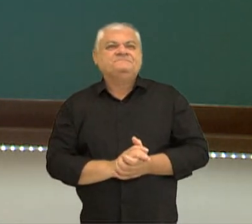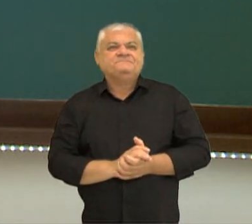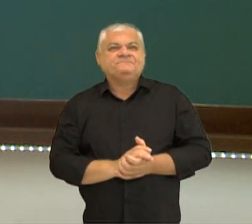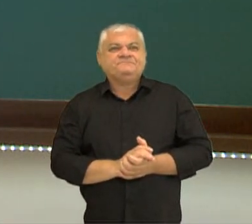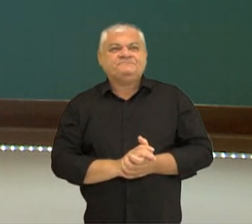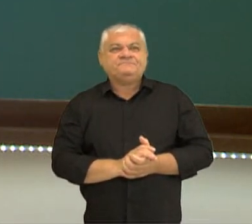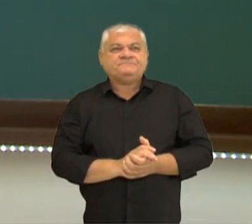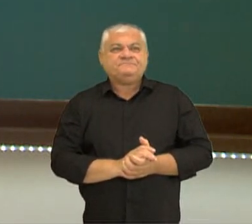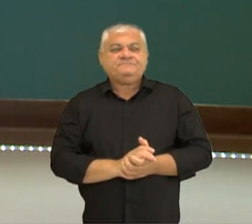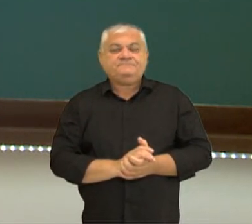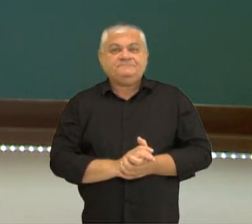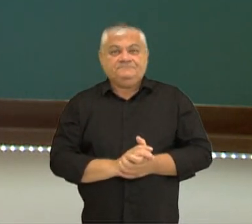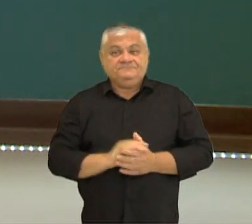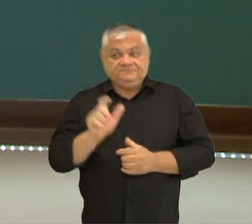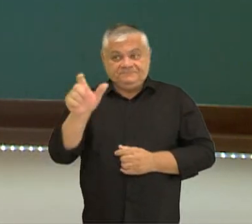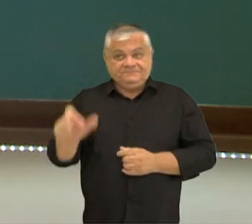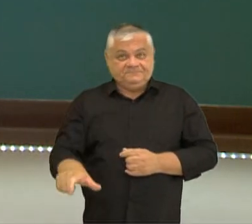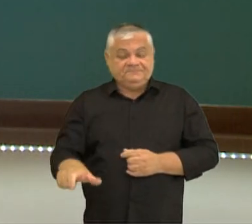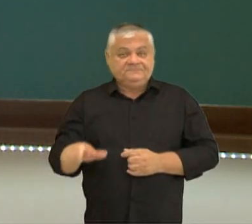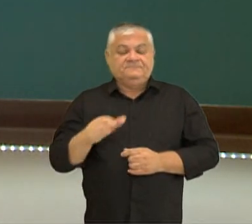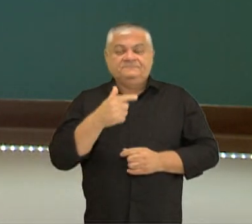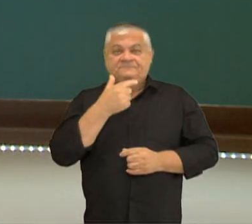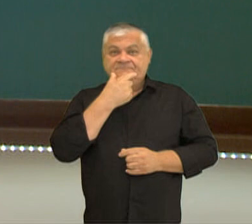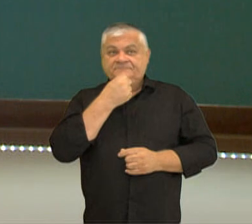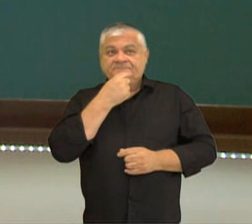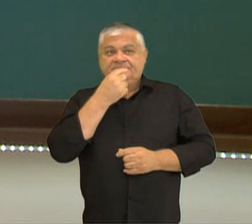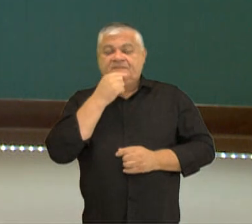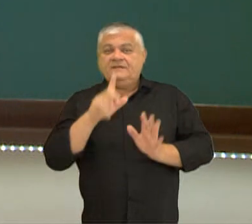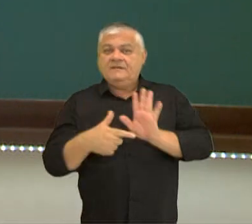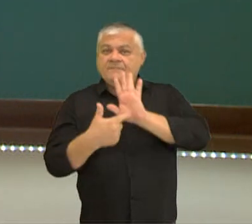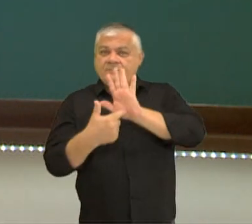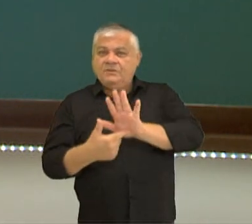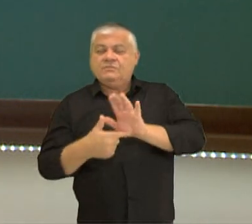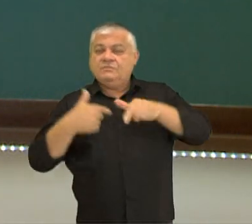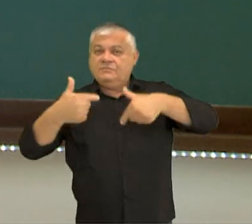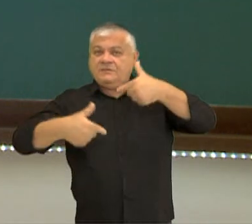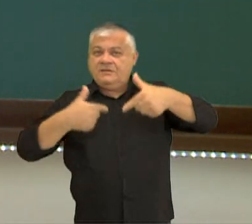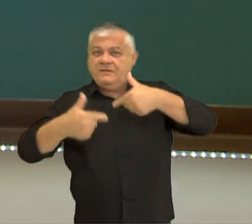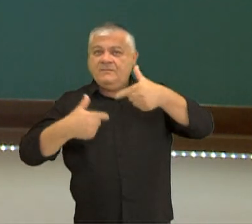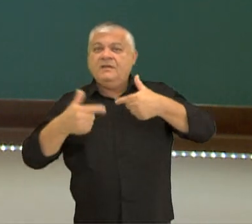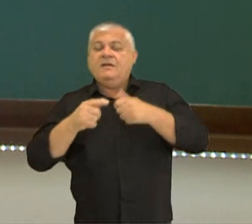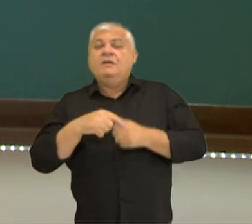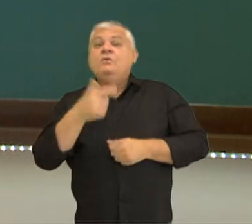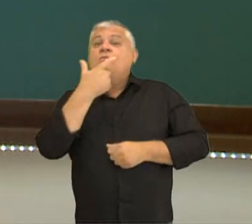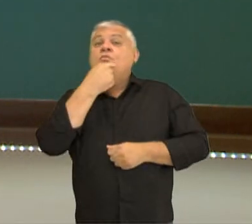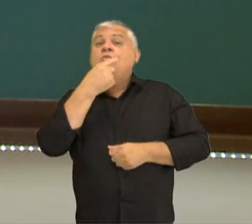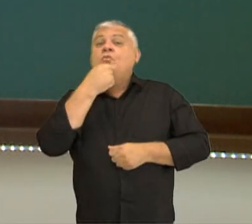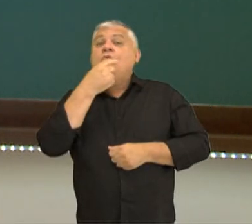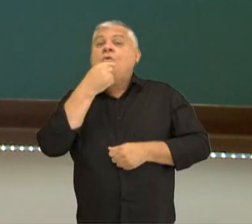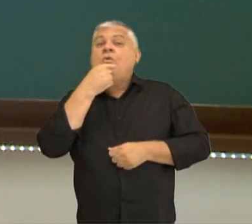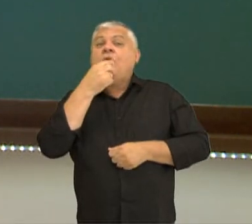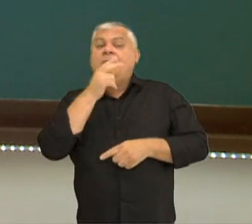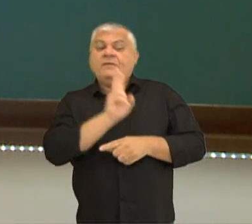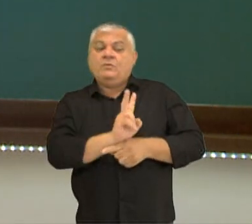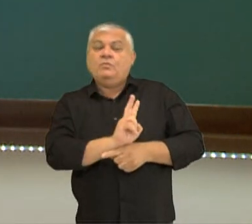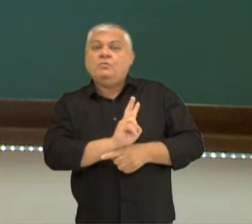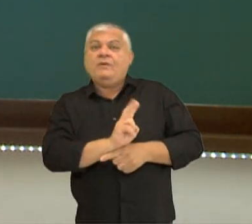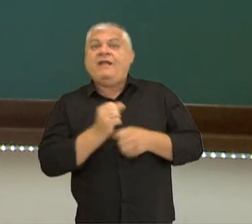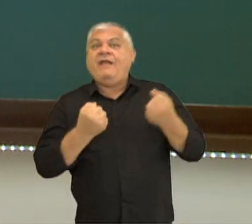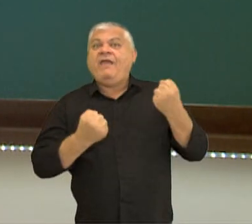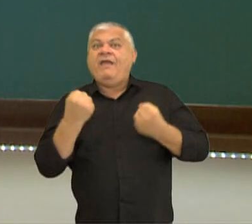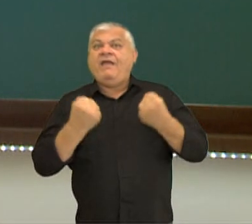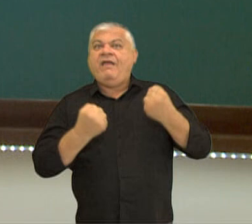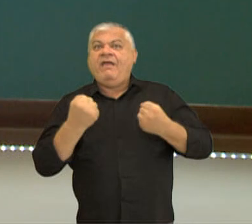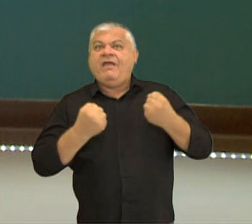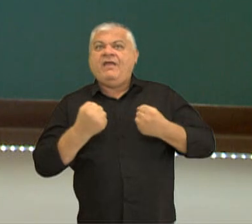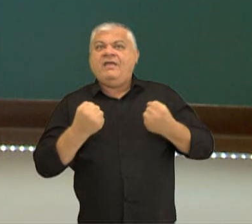Então, o artista Grego aqui produzindo uma das suas obras, né, aqui para um colecionador de carros e ele foi